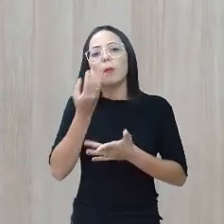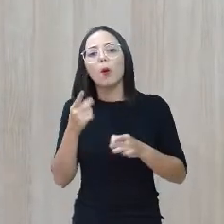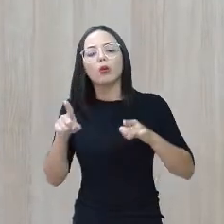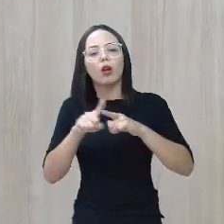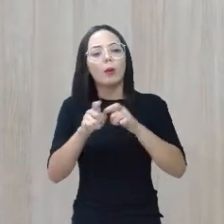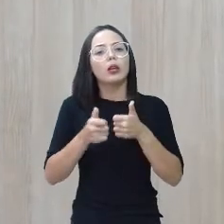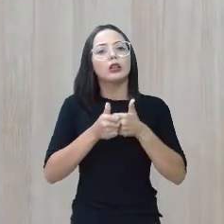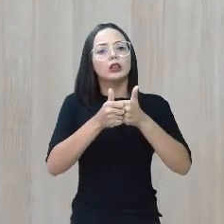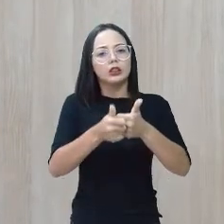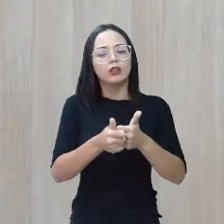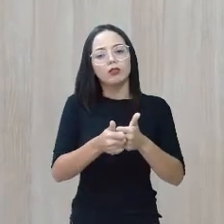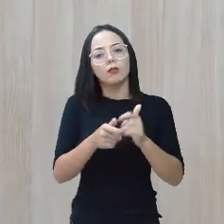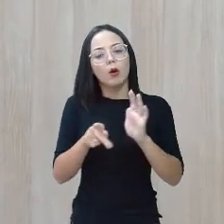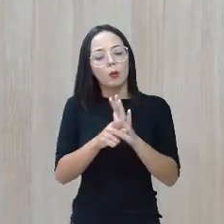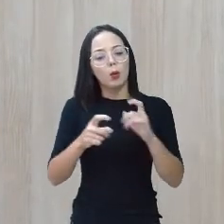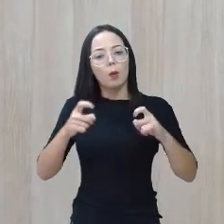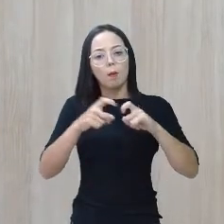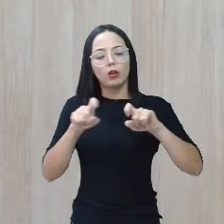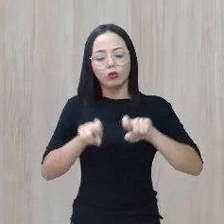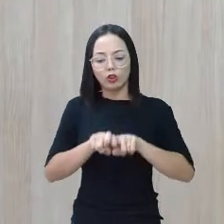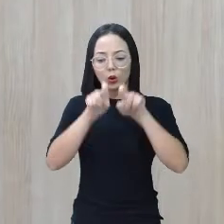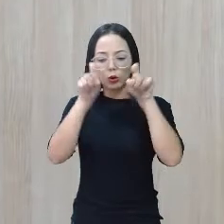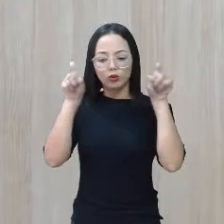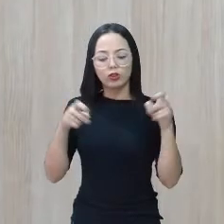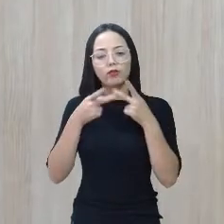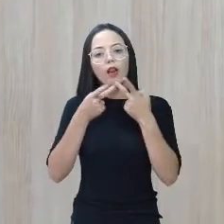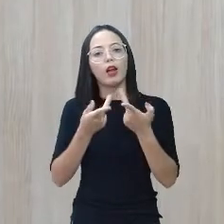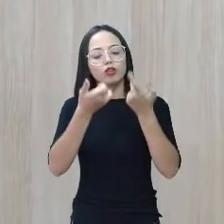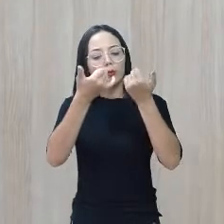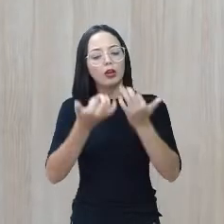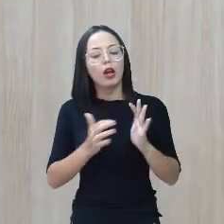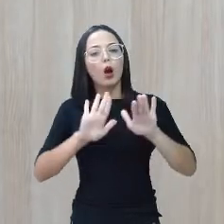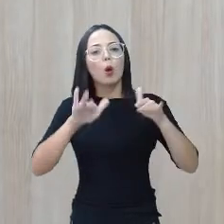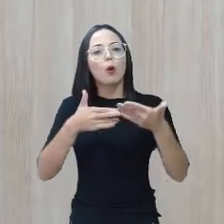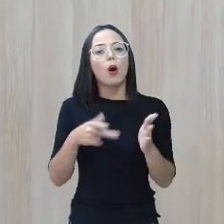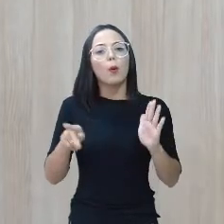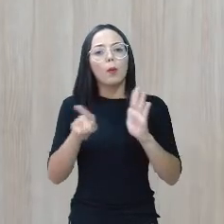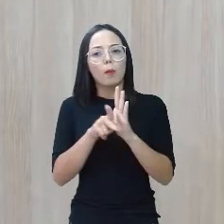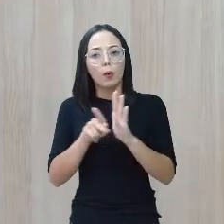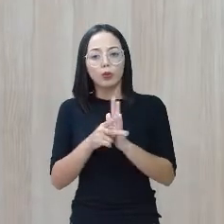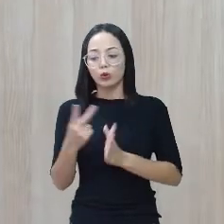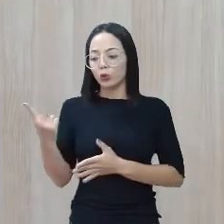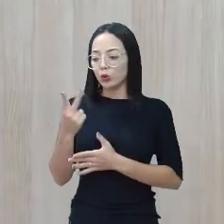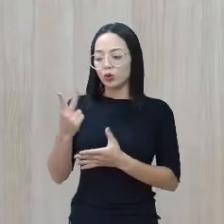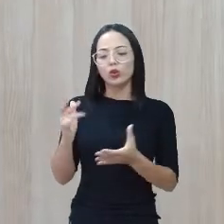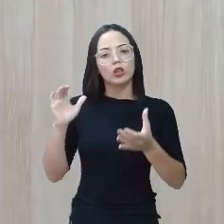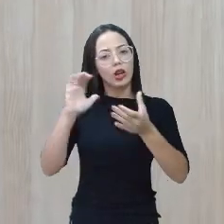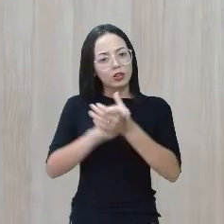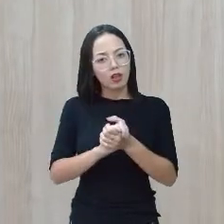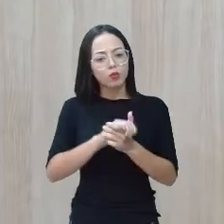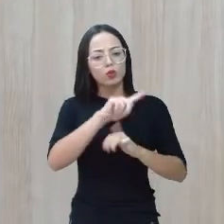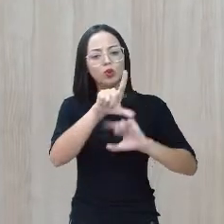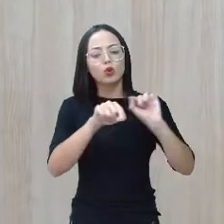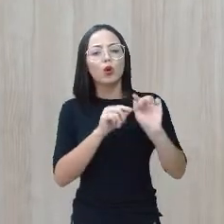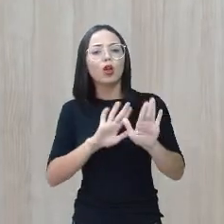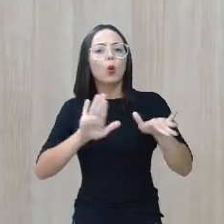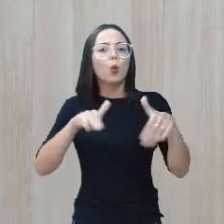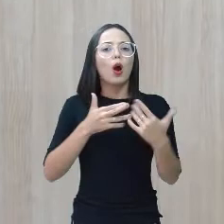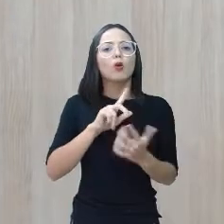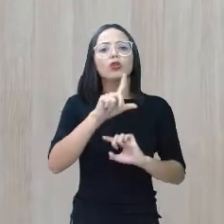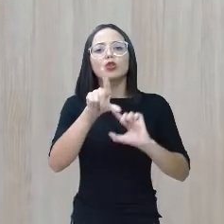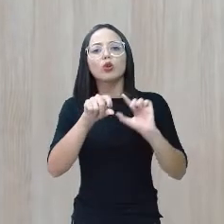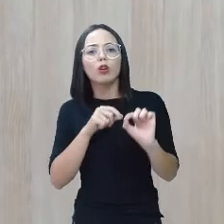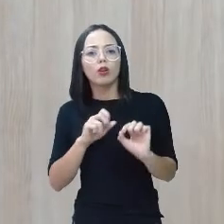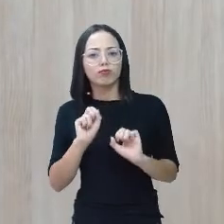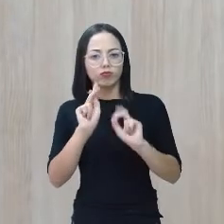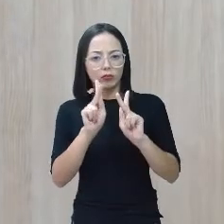um ginecologista, que ele vai dizer direitinho qual o método, e o casal pode decidir que método vai